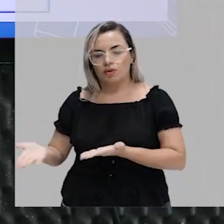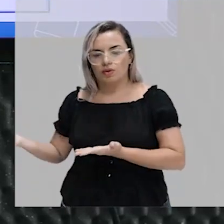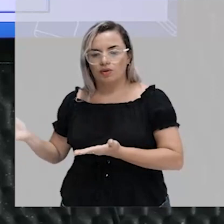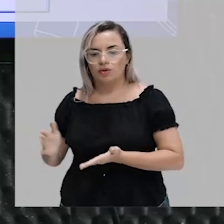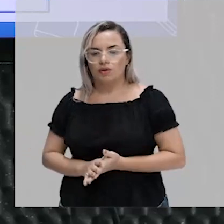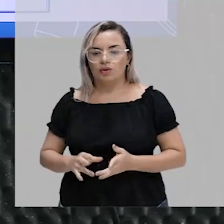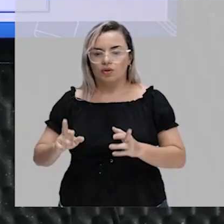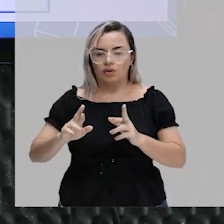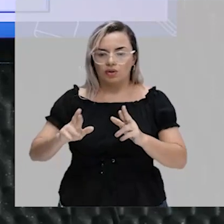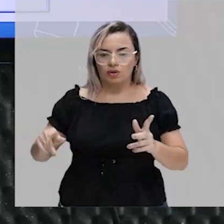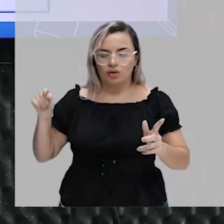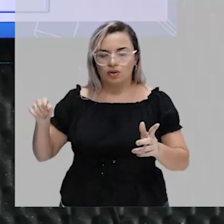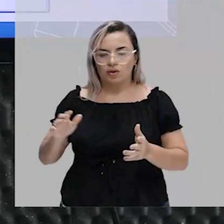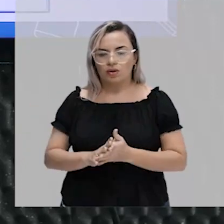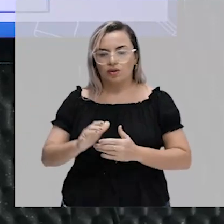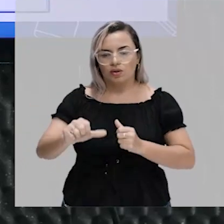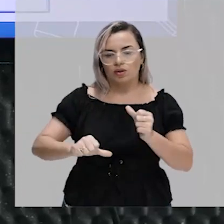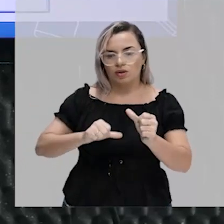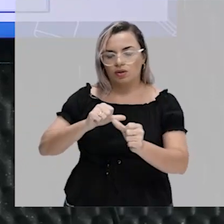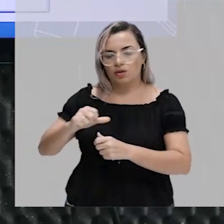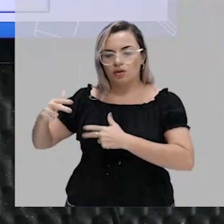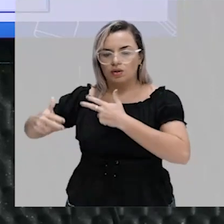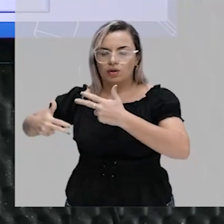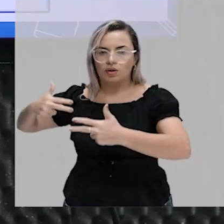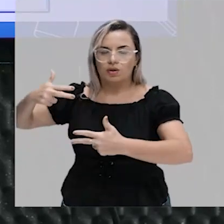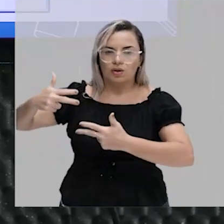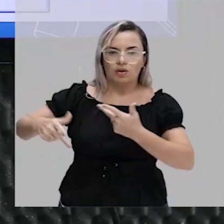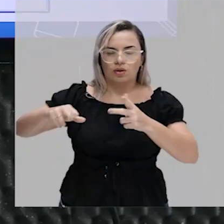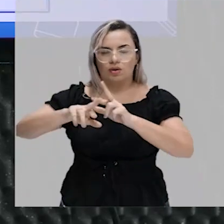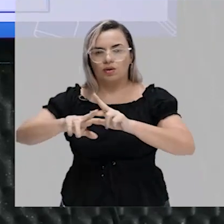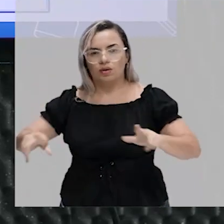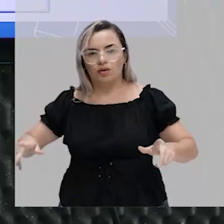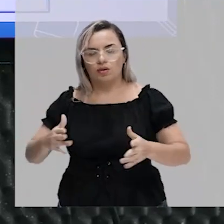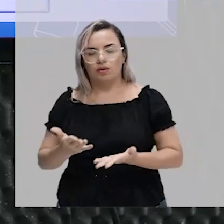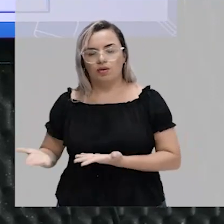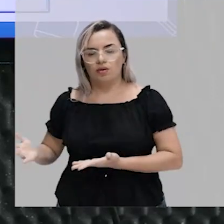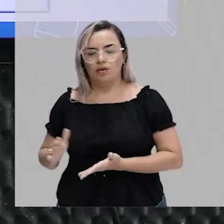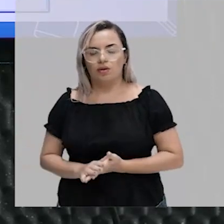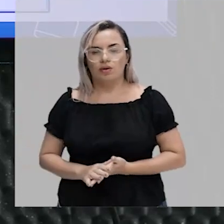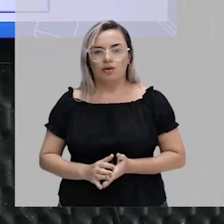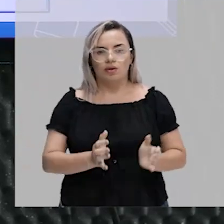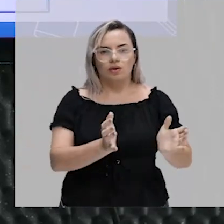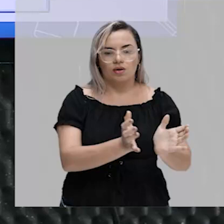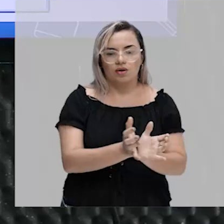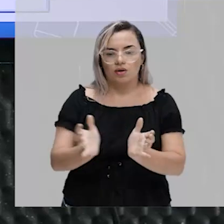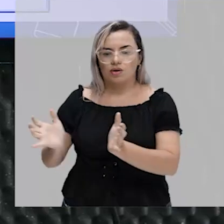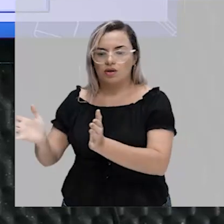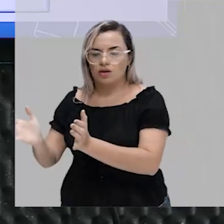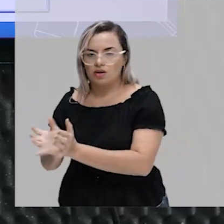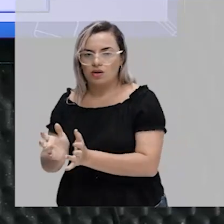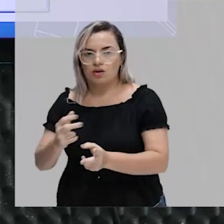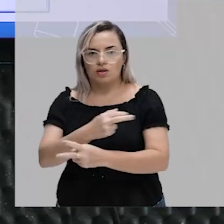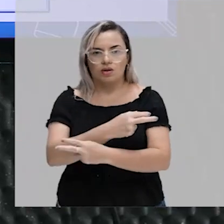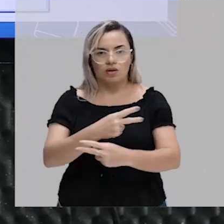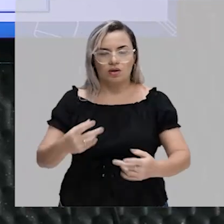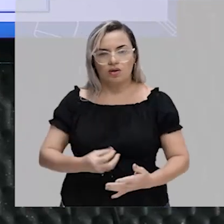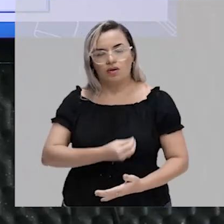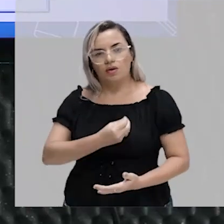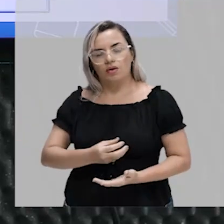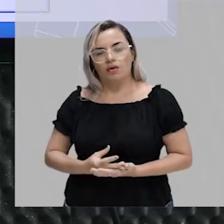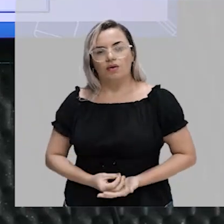pelas mutações e a seleção natural diferencial, ou seja, cada indivíduo por viver em ambientes